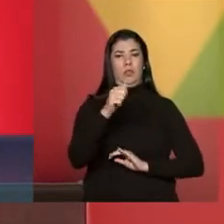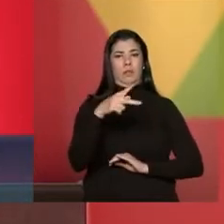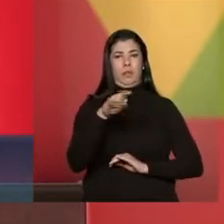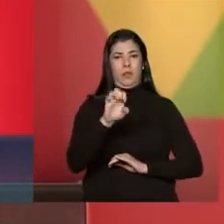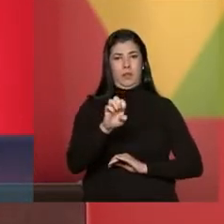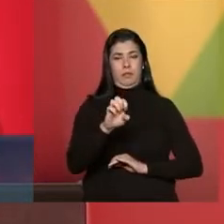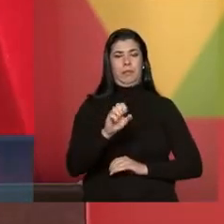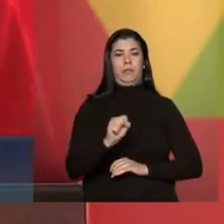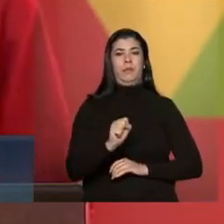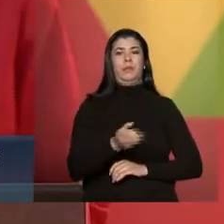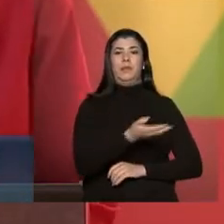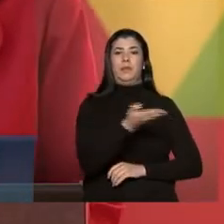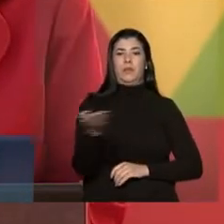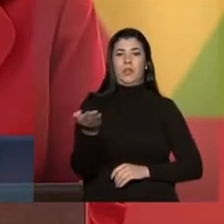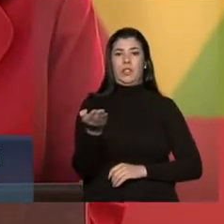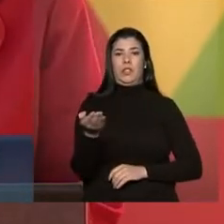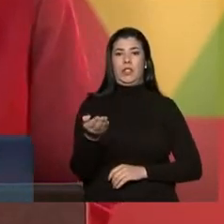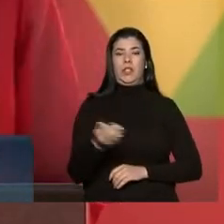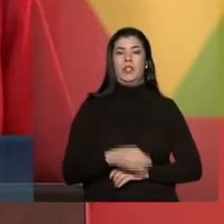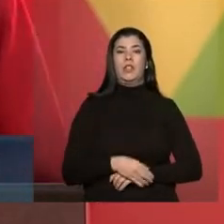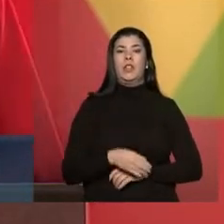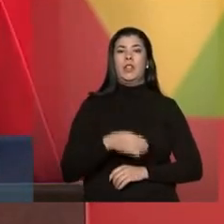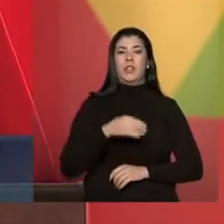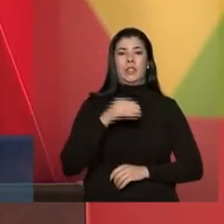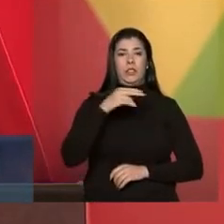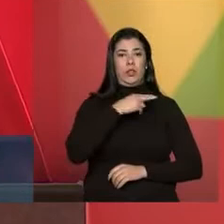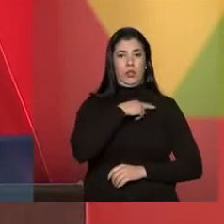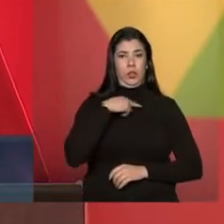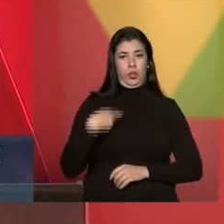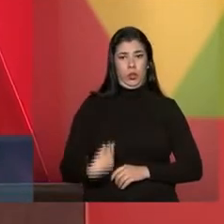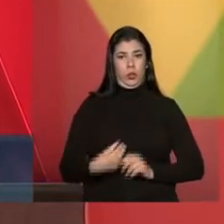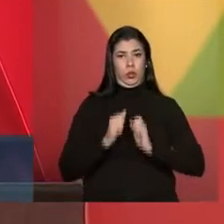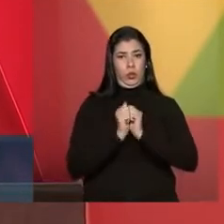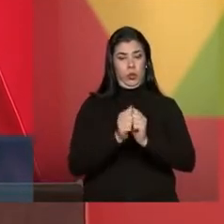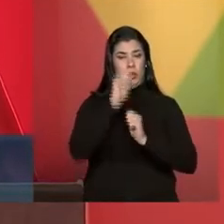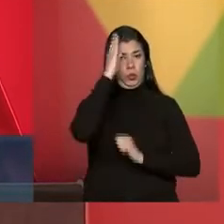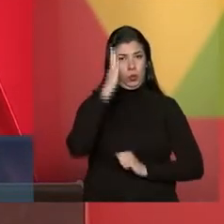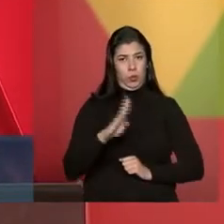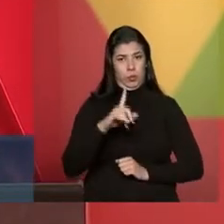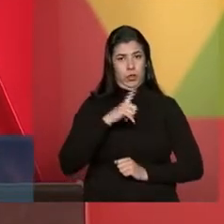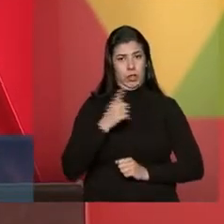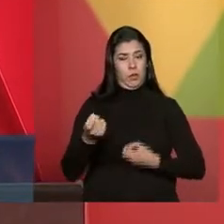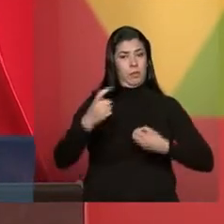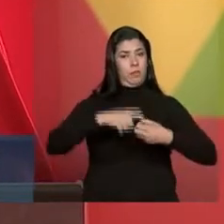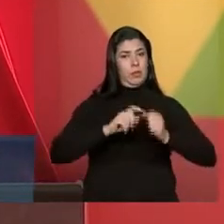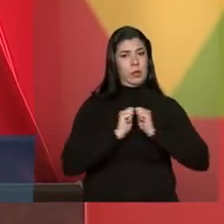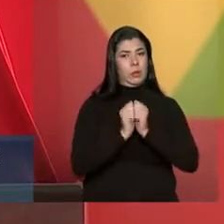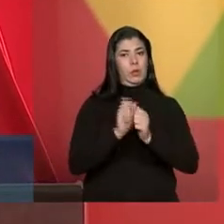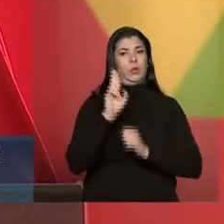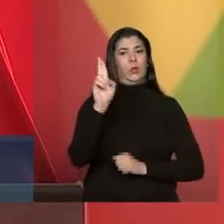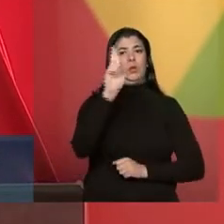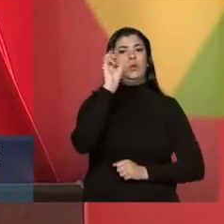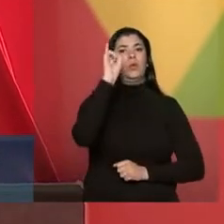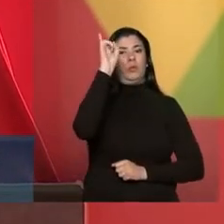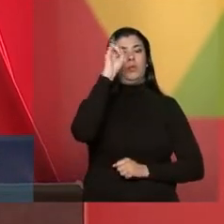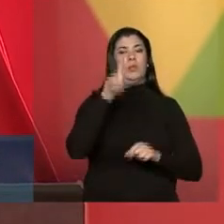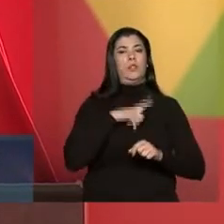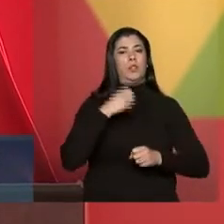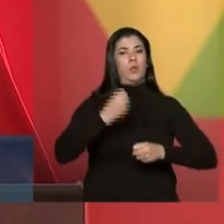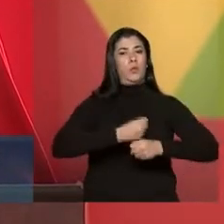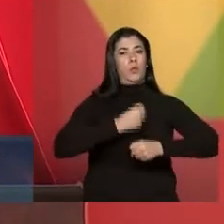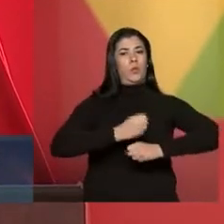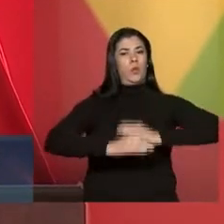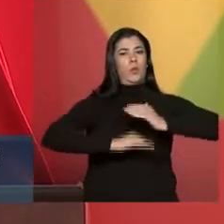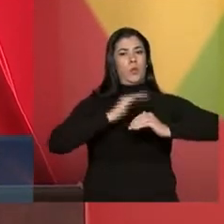Senhoras e senhores, a China e o Brasil têm desempenhado um papel de destaque na construção de uma nova